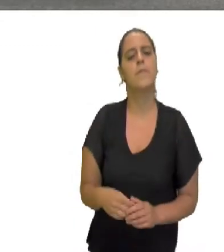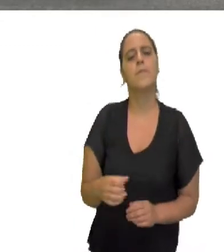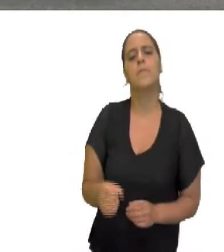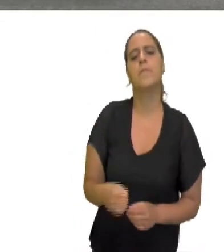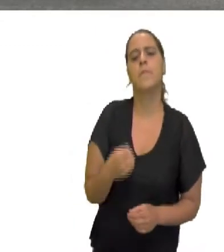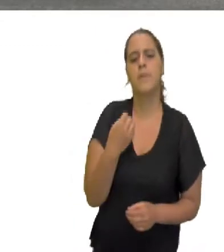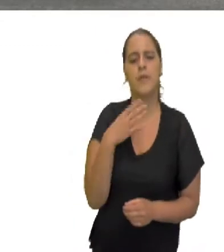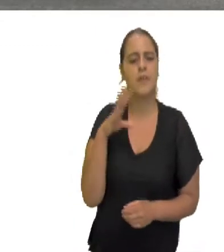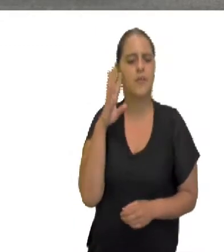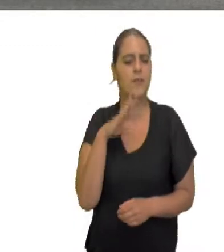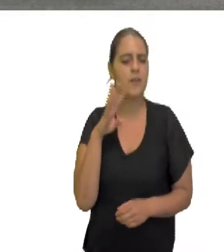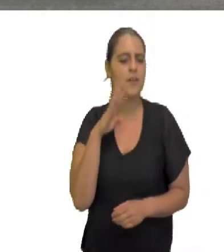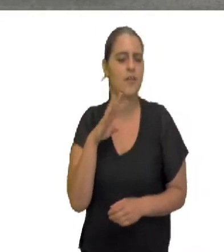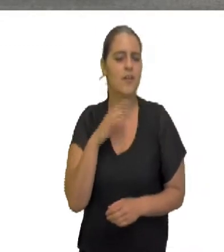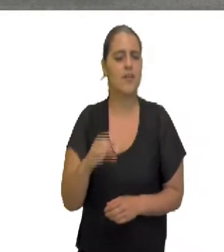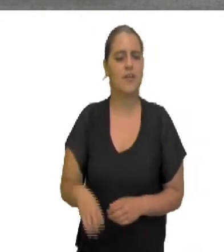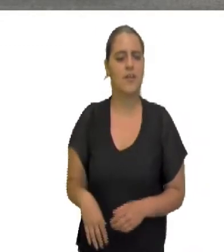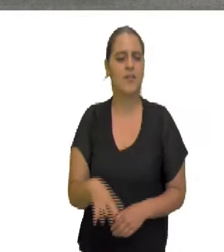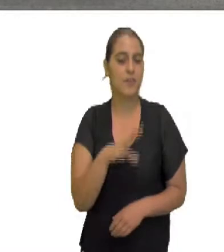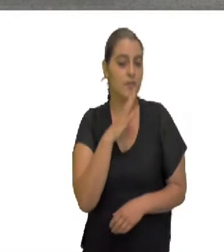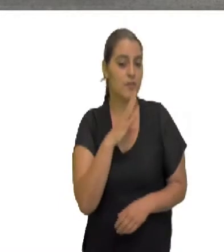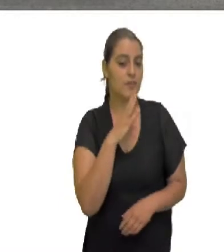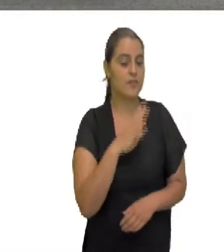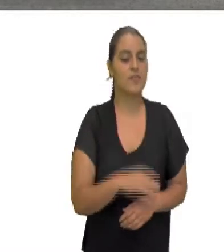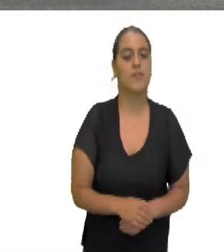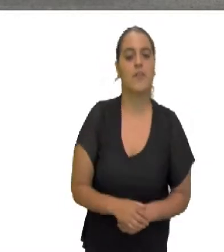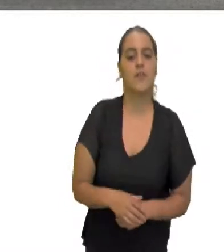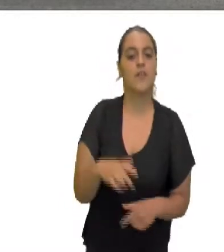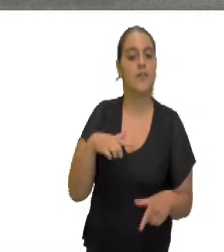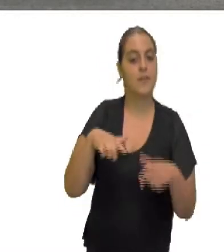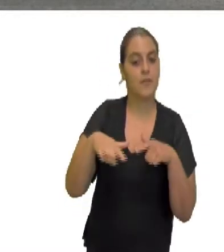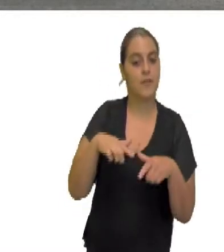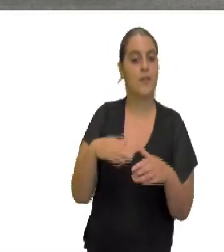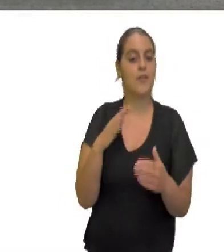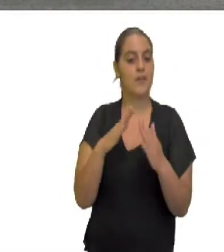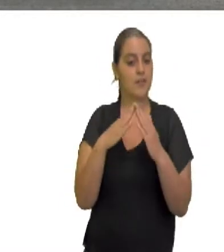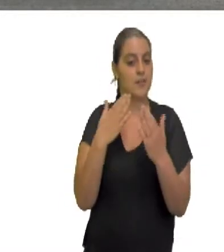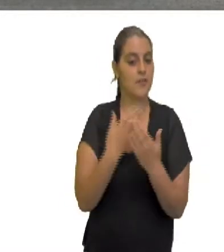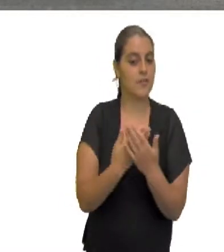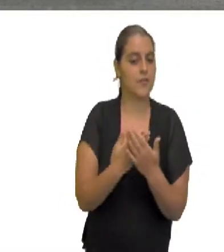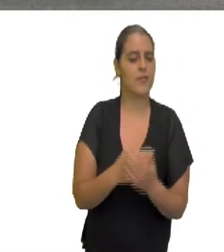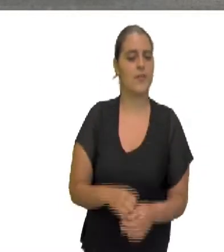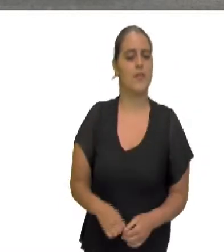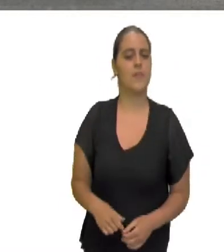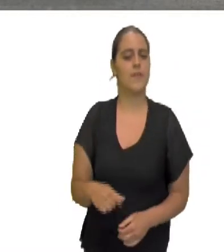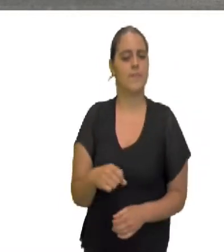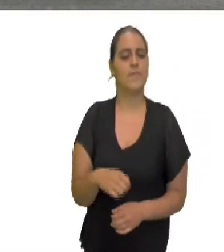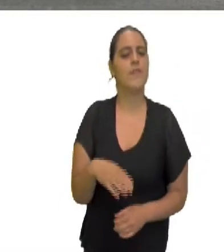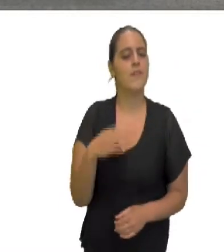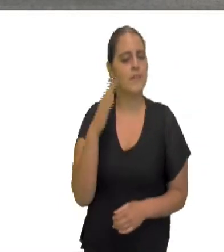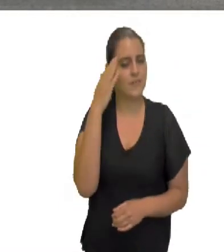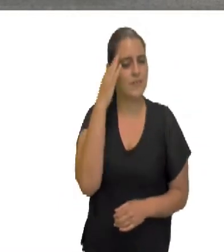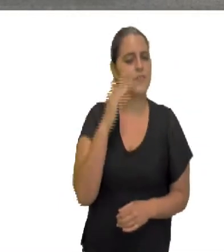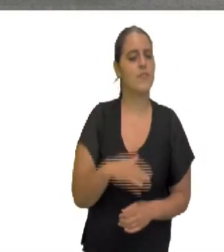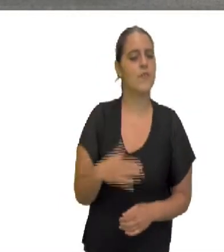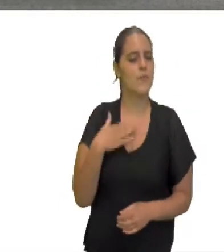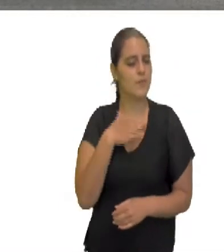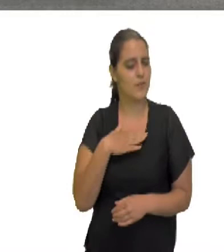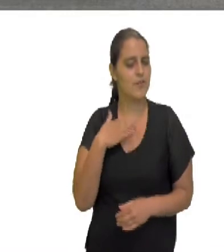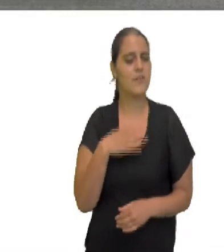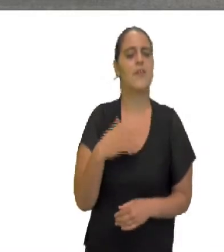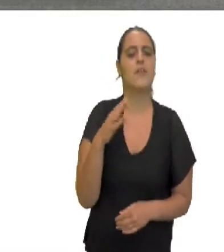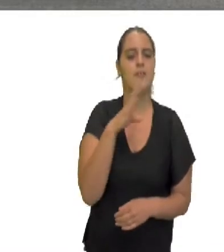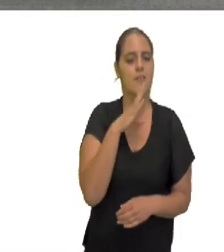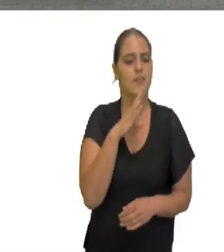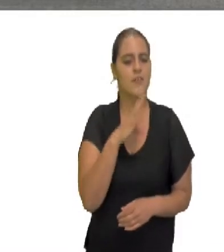fábula bem conhecida, bastante trabalhada na escola. Tenho certeza que a maioria aqui já